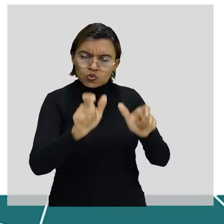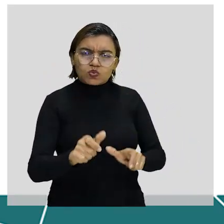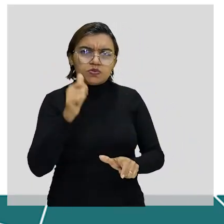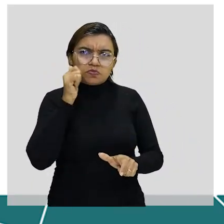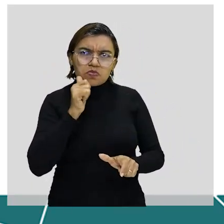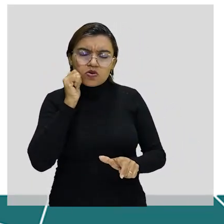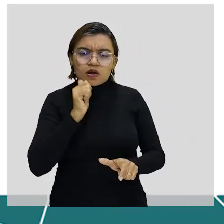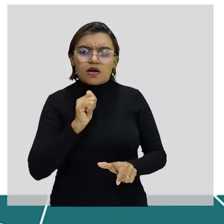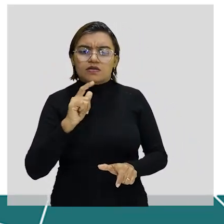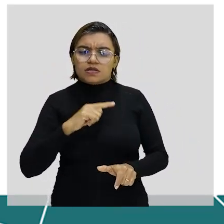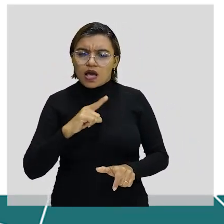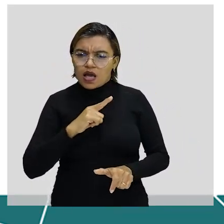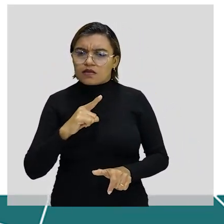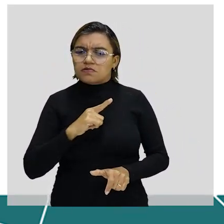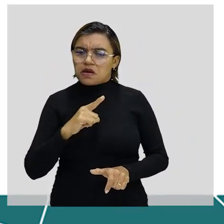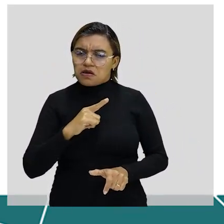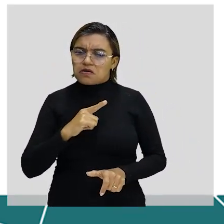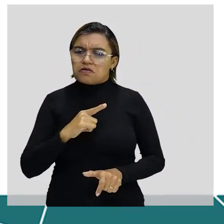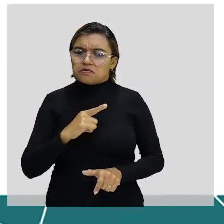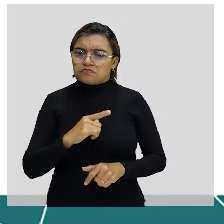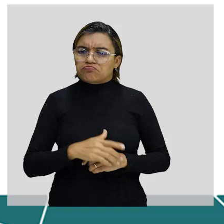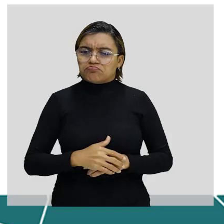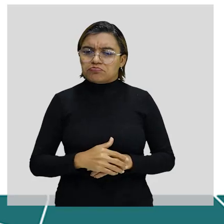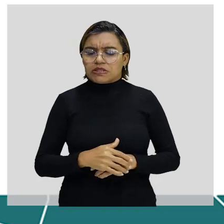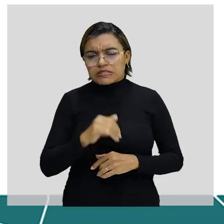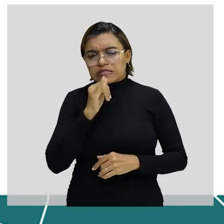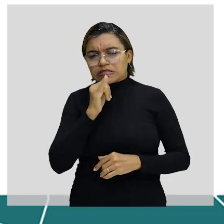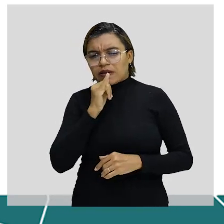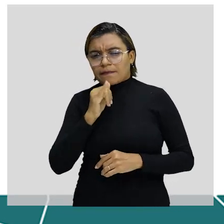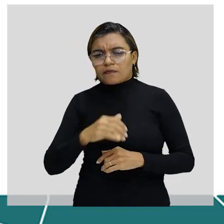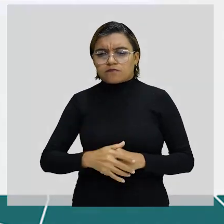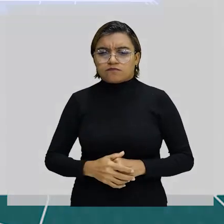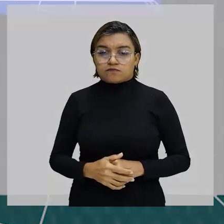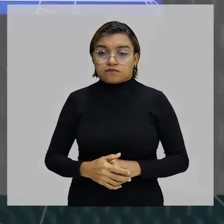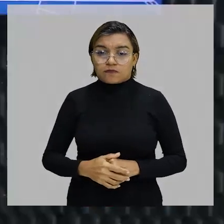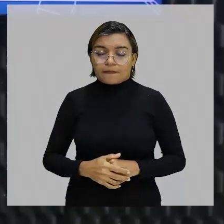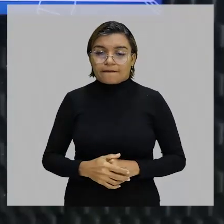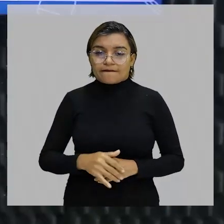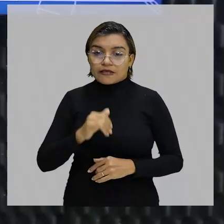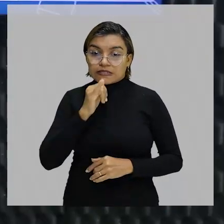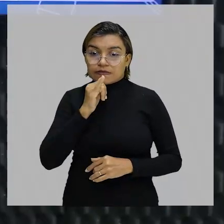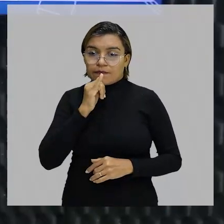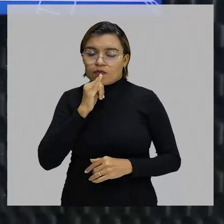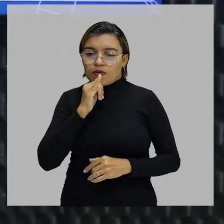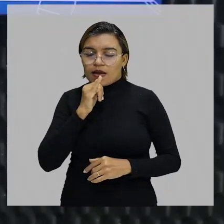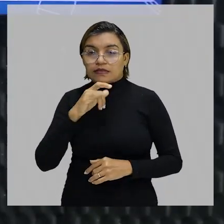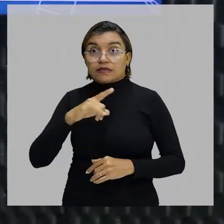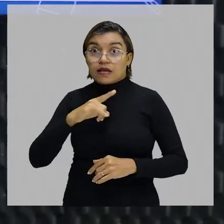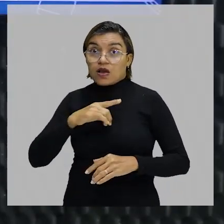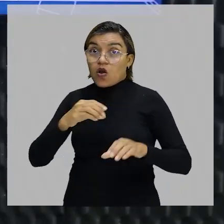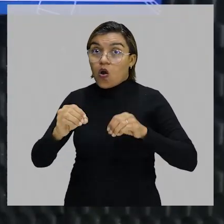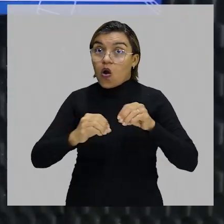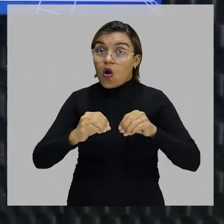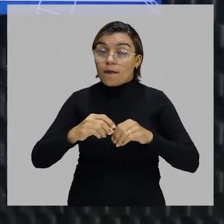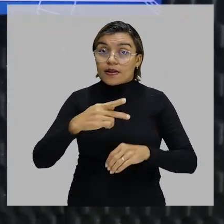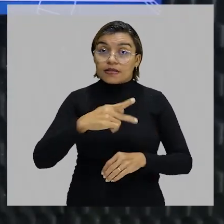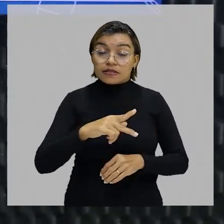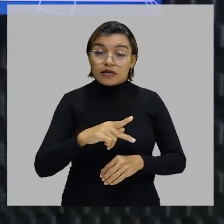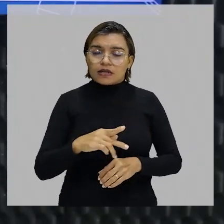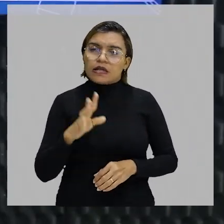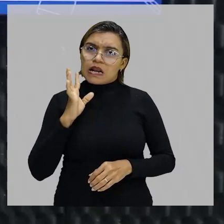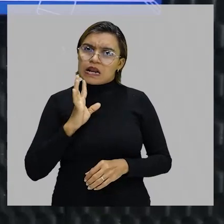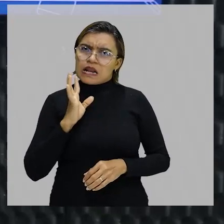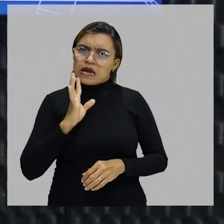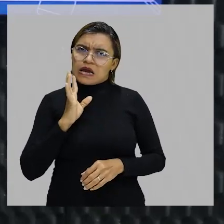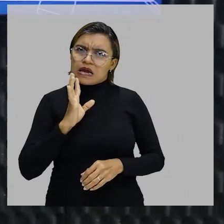e muito pesados. Né? Você não assiste uma obra de videoarte delas e fica assim, nossa, que legal, nossa, eu